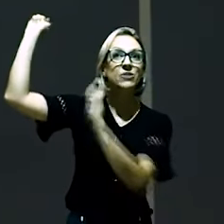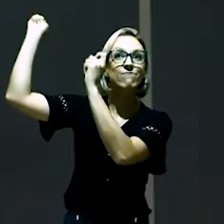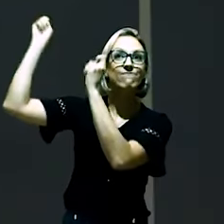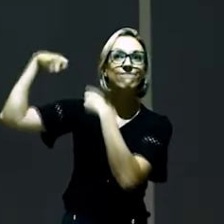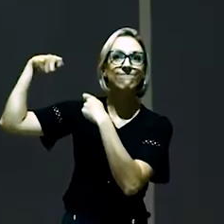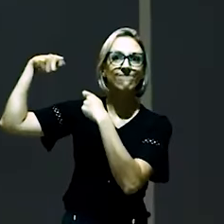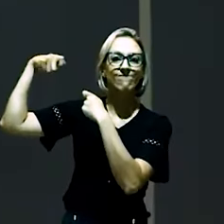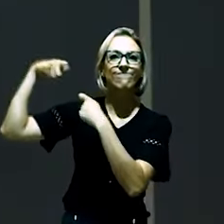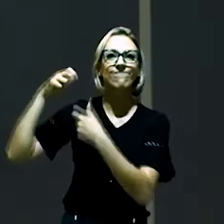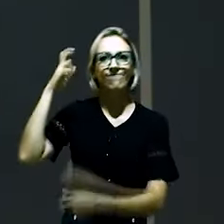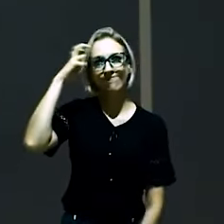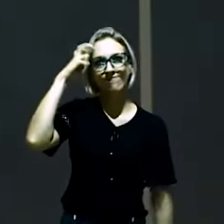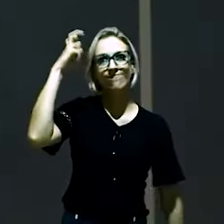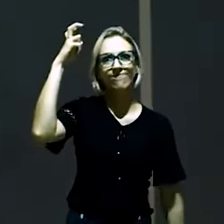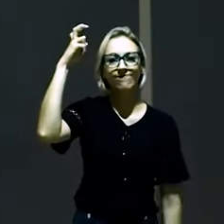sabedoria,